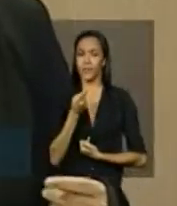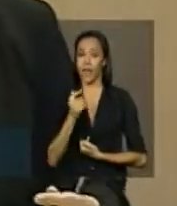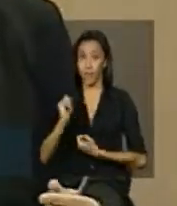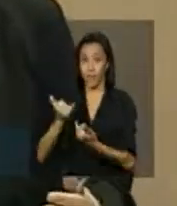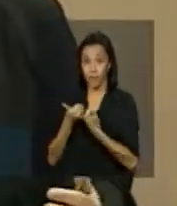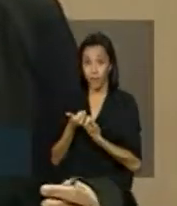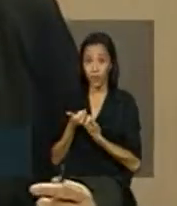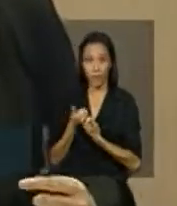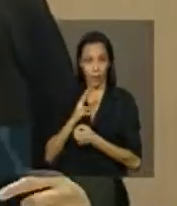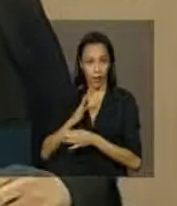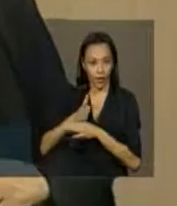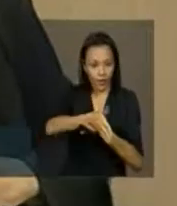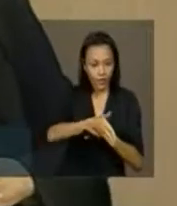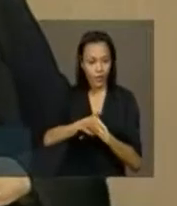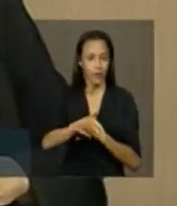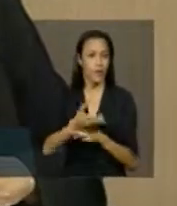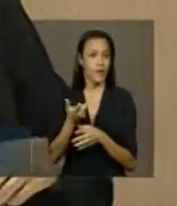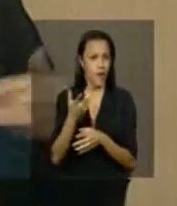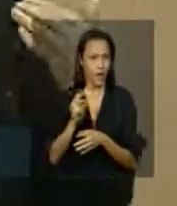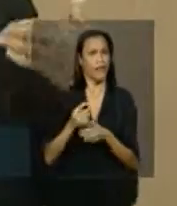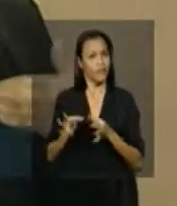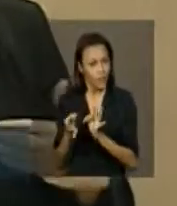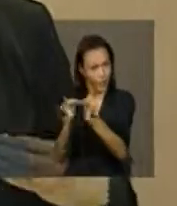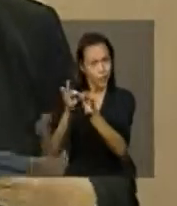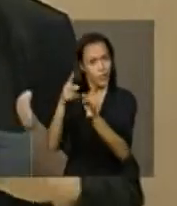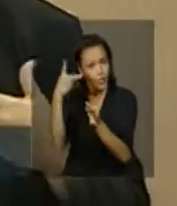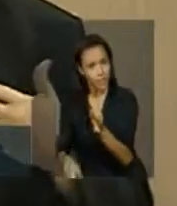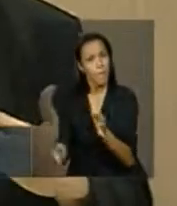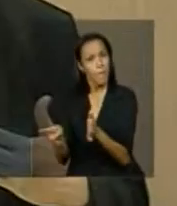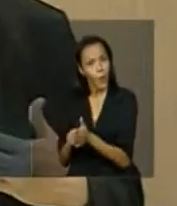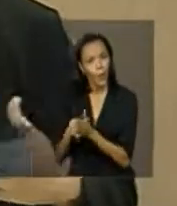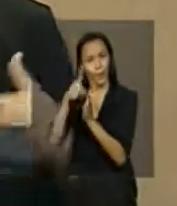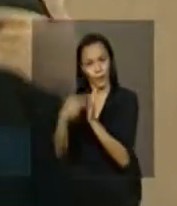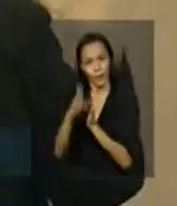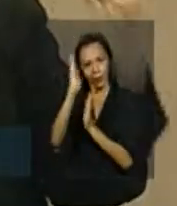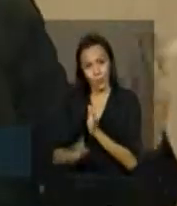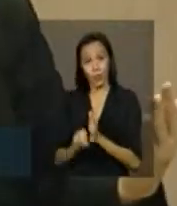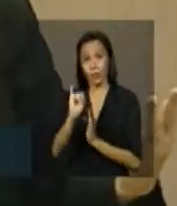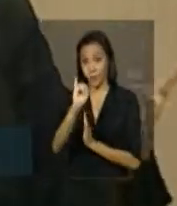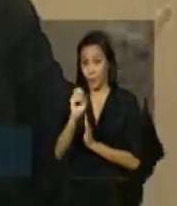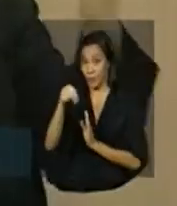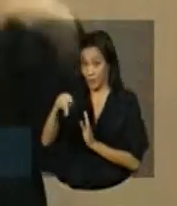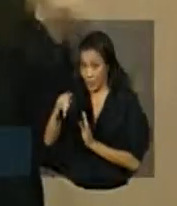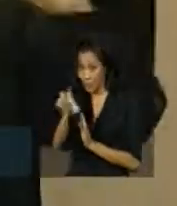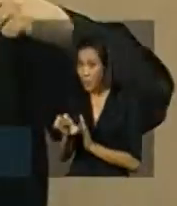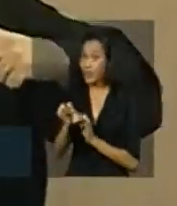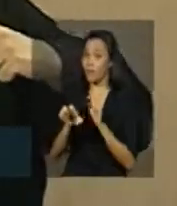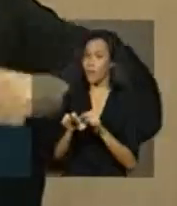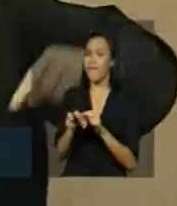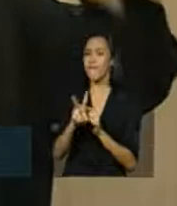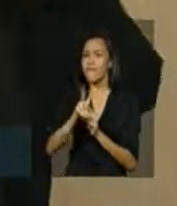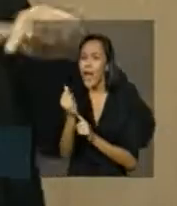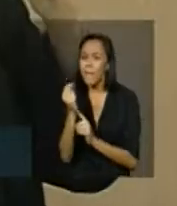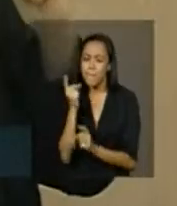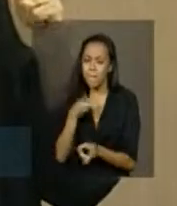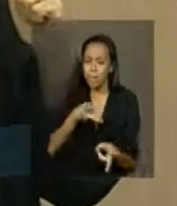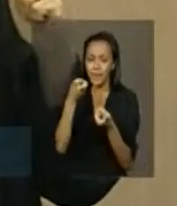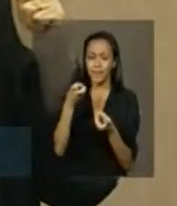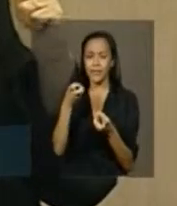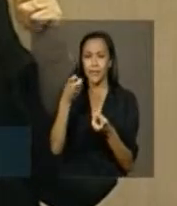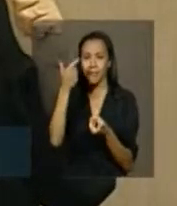em relação à fiscalização a tecnologia está sendo desenvolvida pelo Brasil pelo INPI que no final do ano vai ser lançar vai enxergar